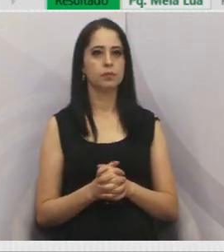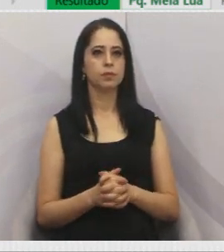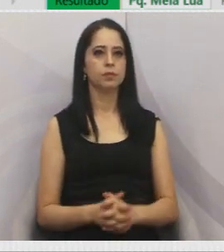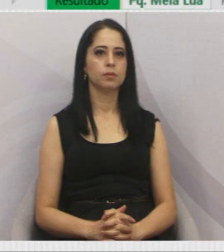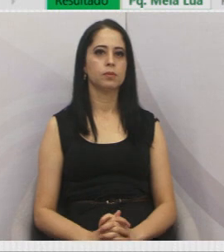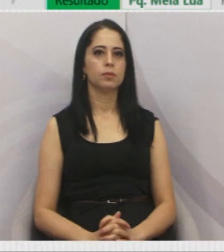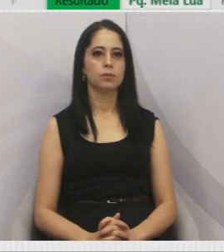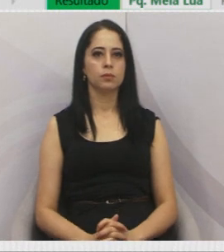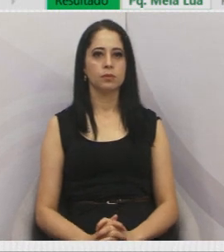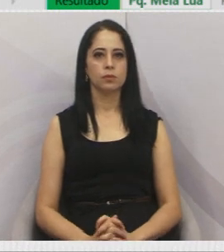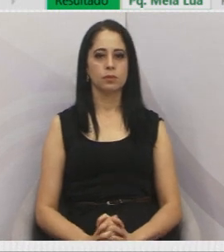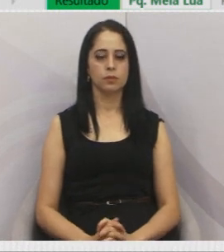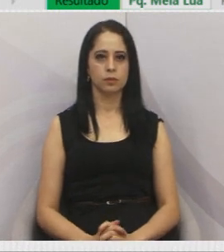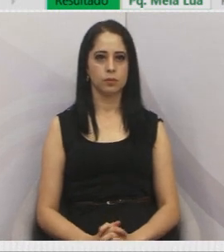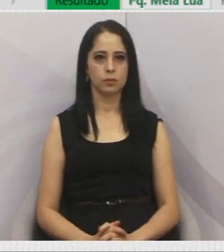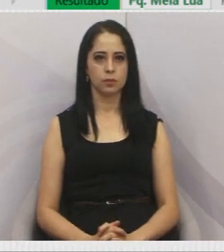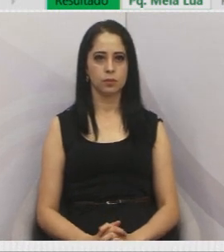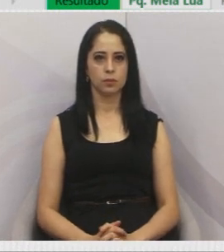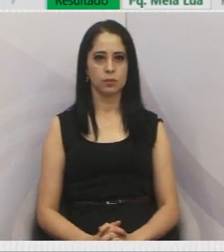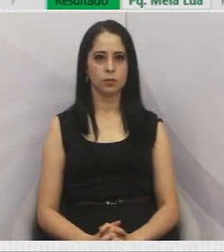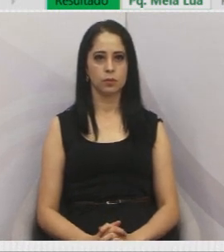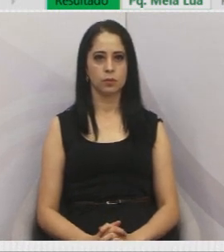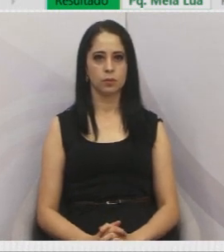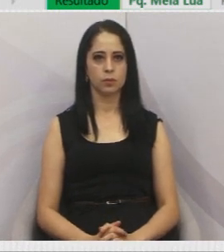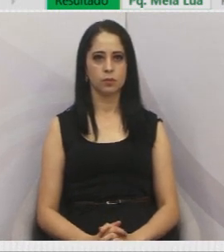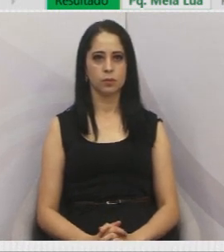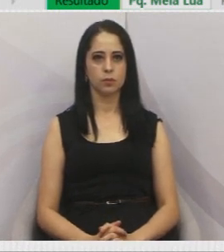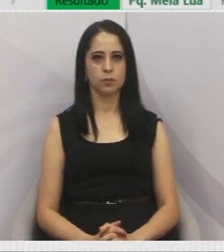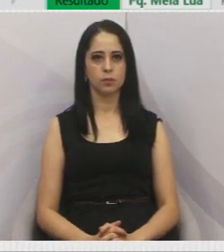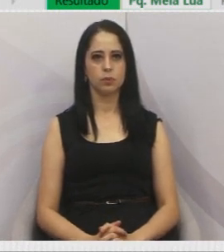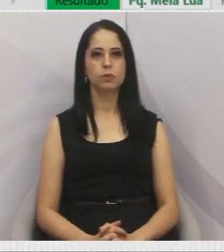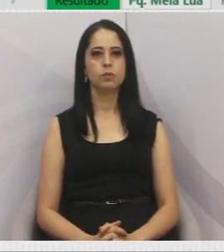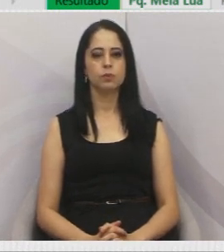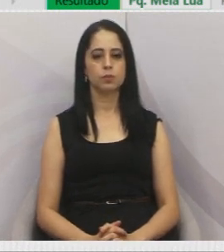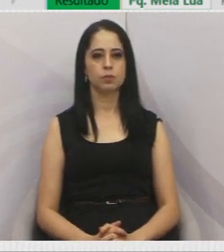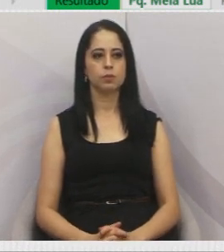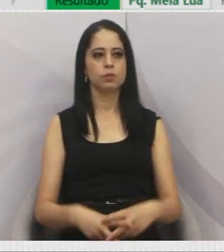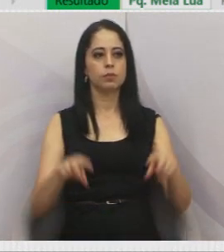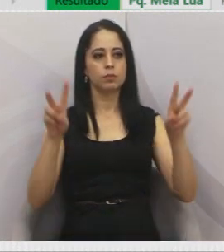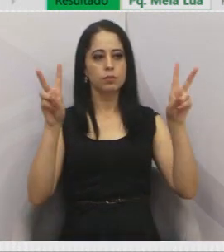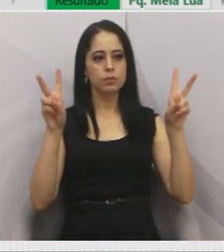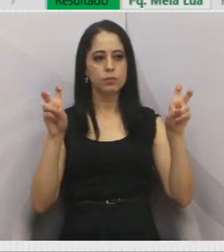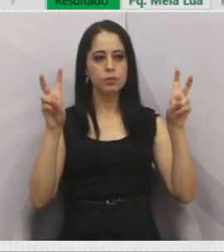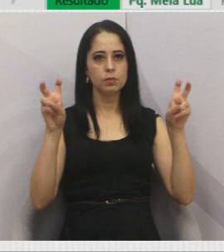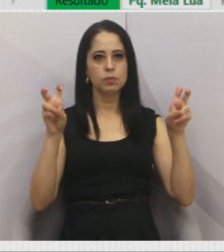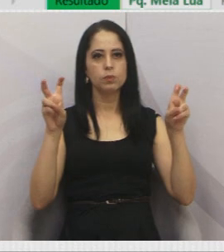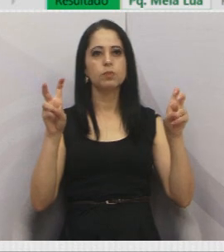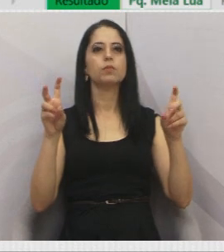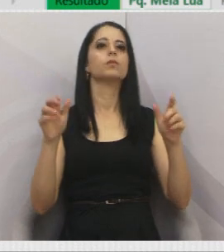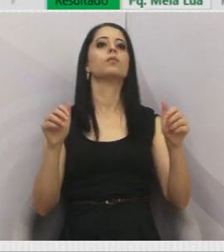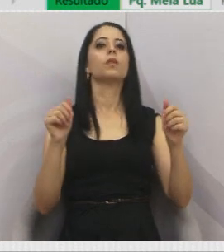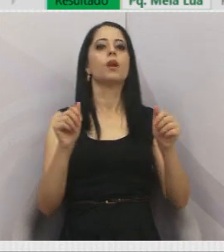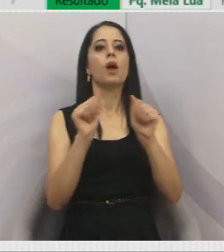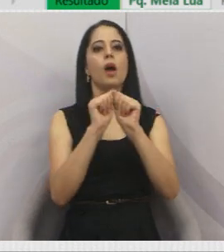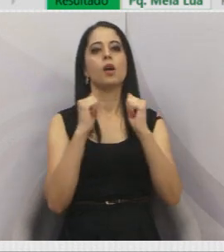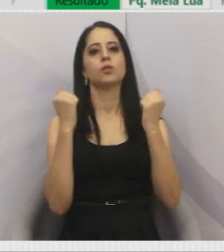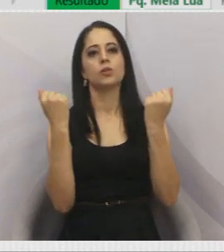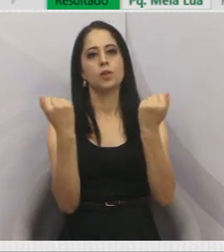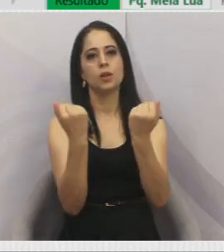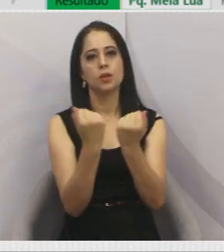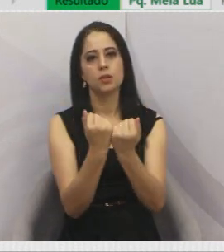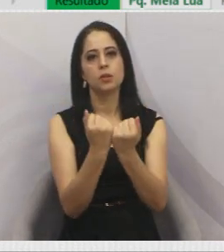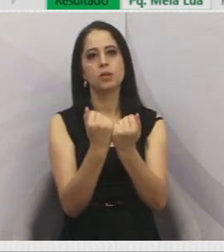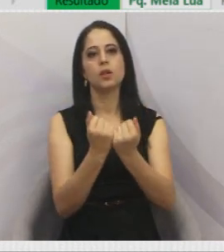Perdão, vou só arrumar a máscara. Segmento movimentos populares e ou coletivos, um voto da Associação dos Moradores do